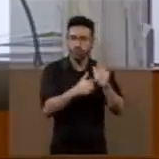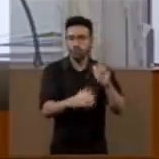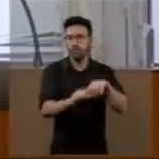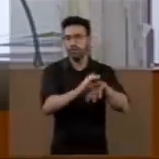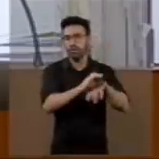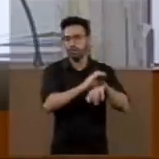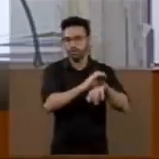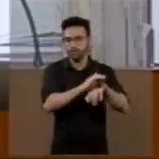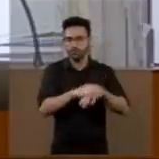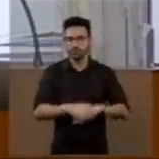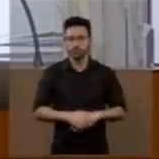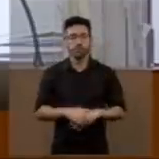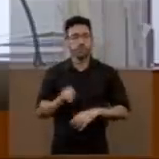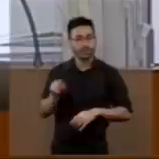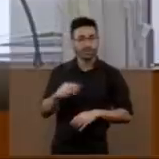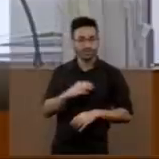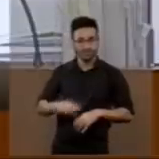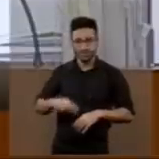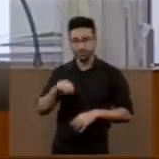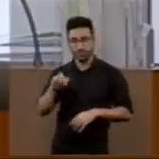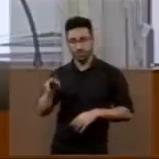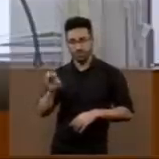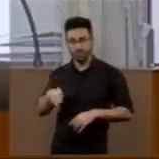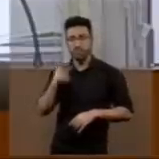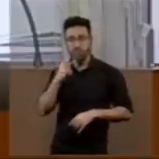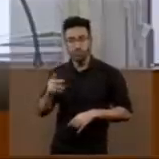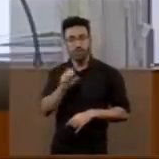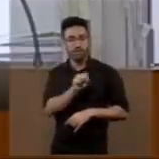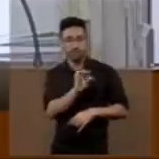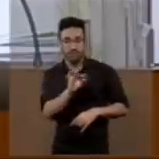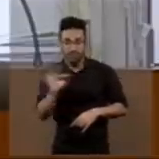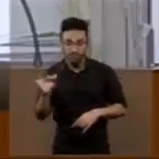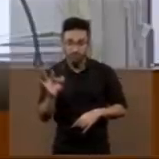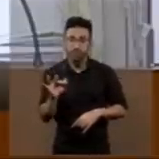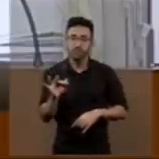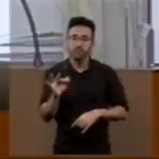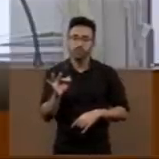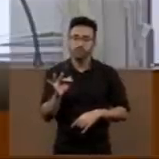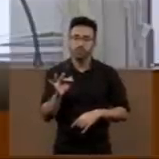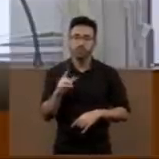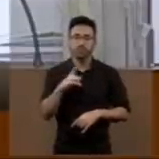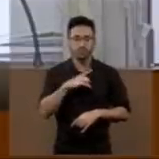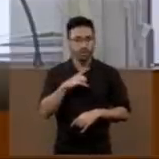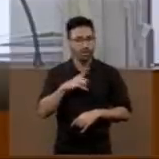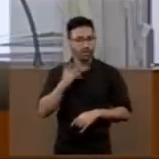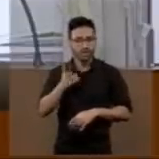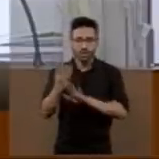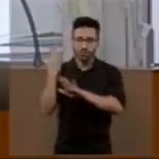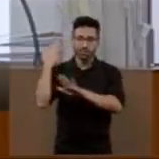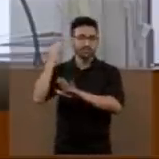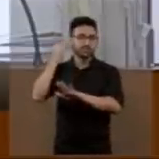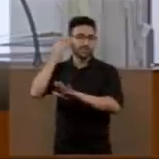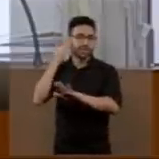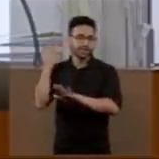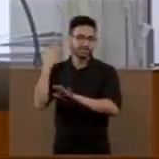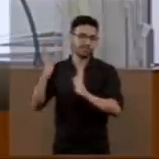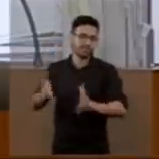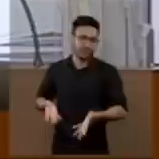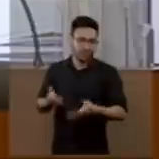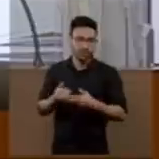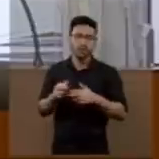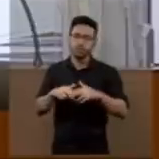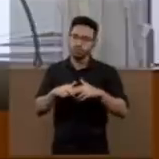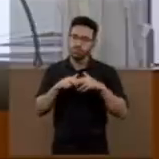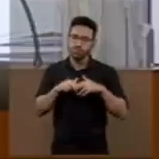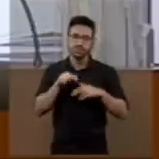Sua Excelência, então, aspas, o Supremo Tribunal Federal possui uma venerável linha de precedentes que considera